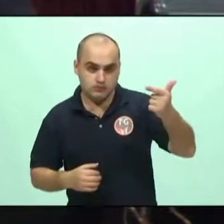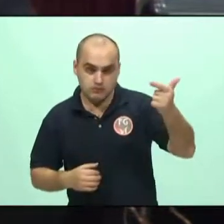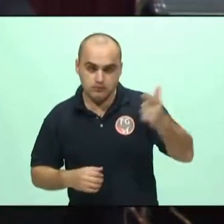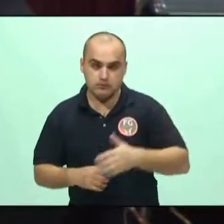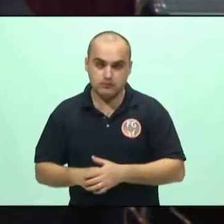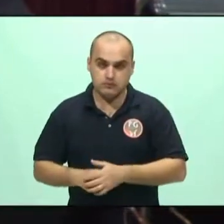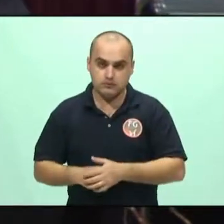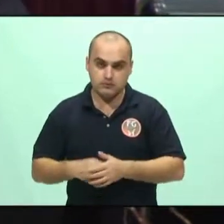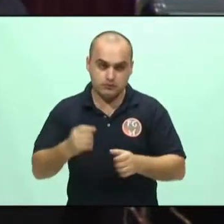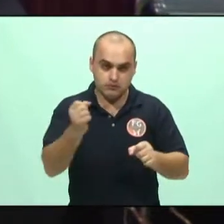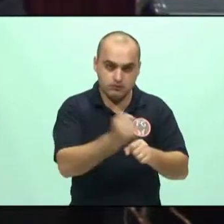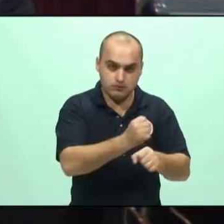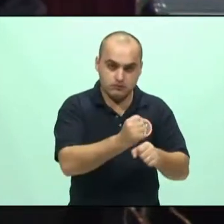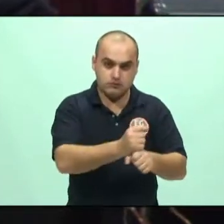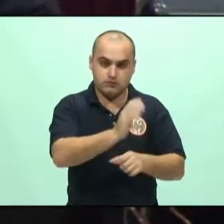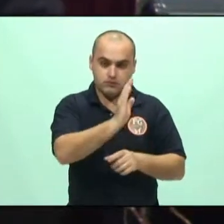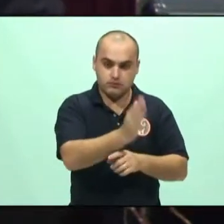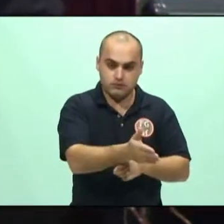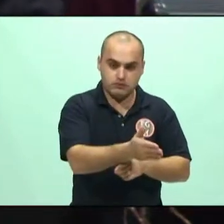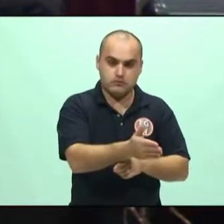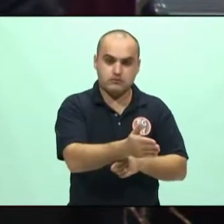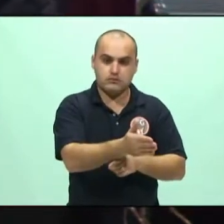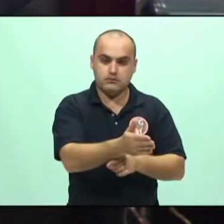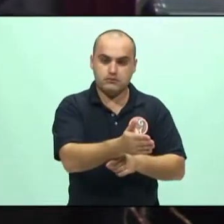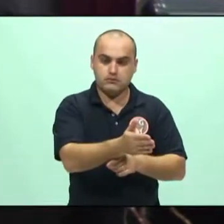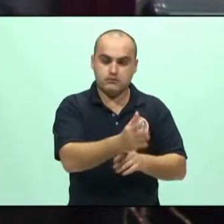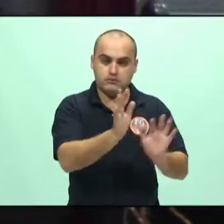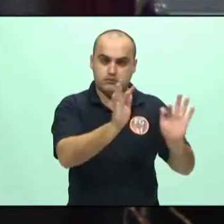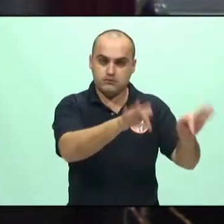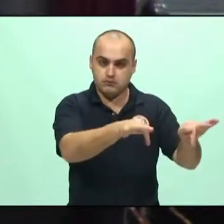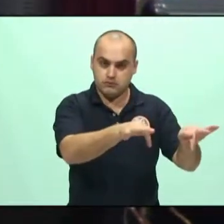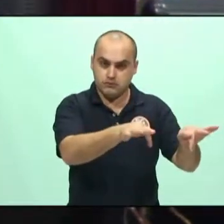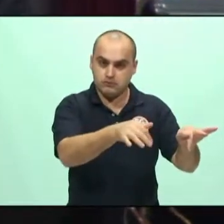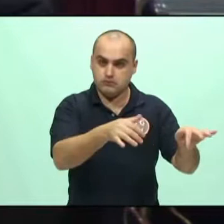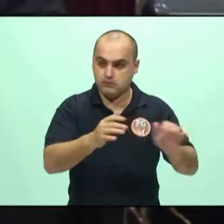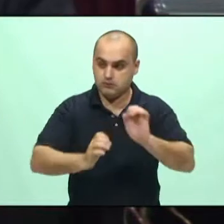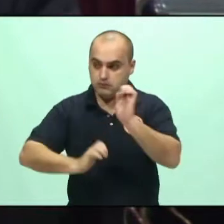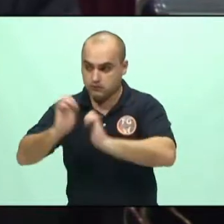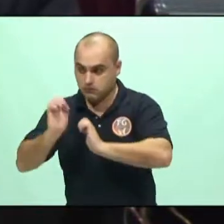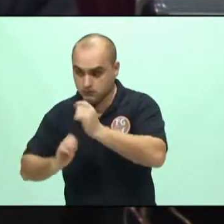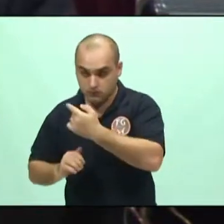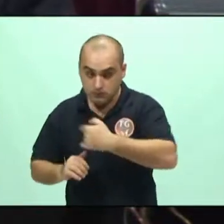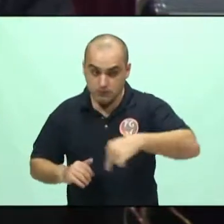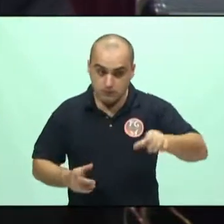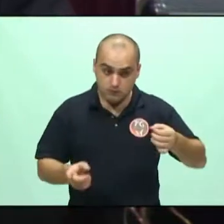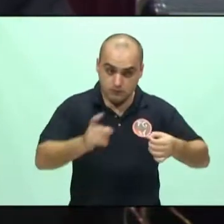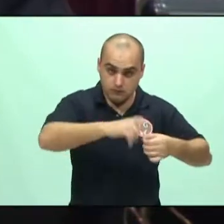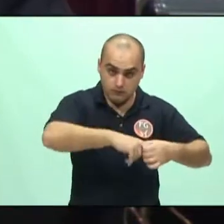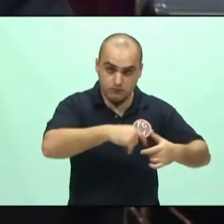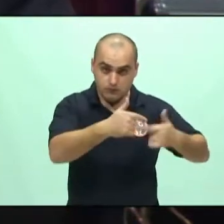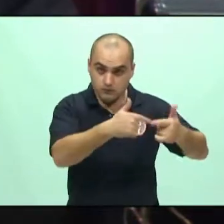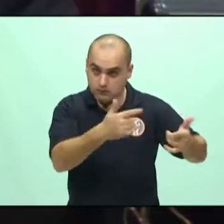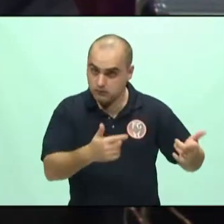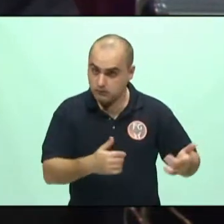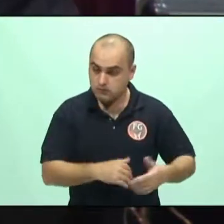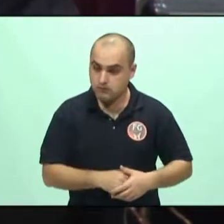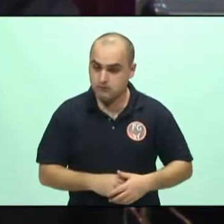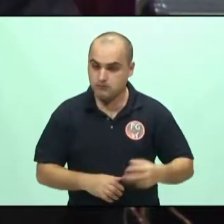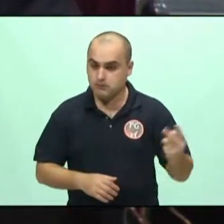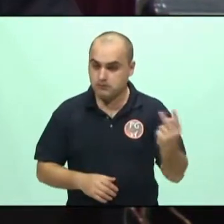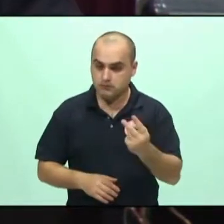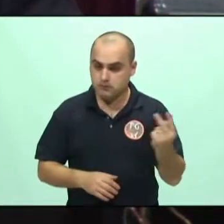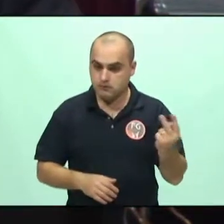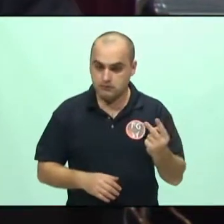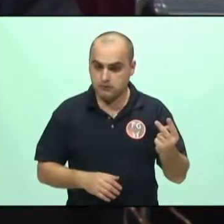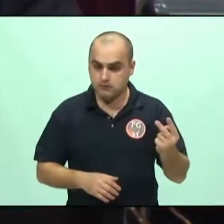serão finalizadas por esta Empreiteira eu acredito que não porque esse foi rompido o contrato com a Empreiteira Então essas duas perguntas viu